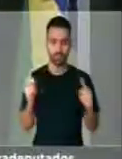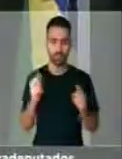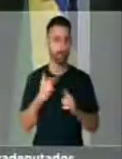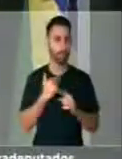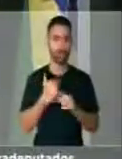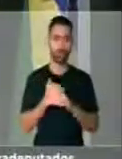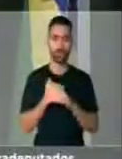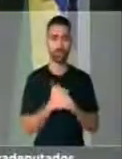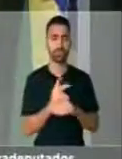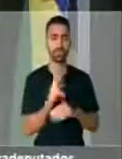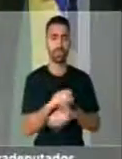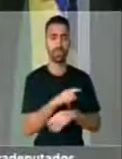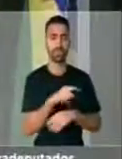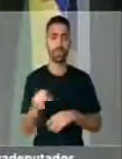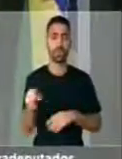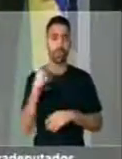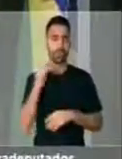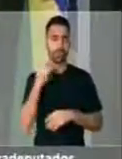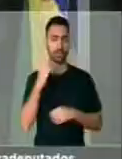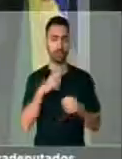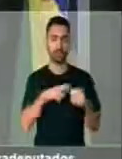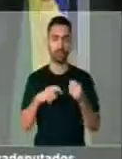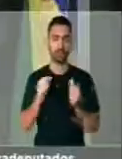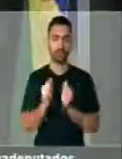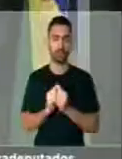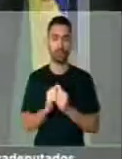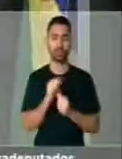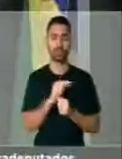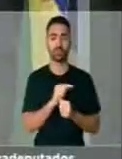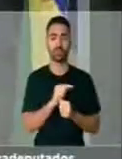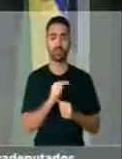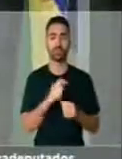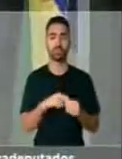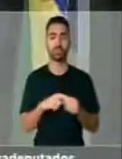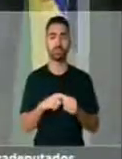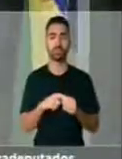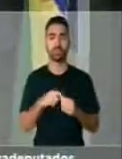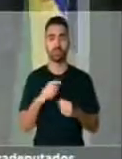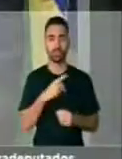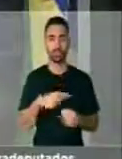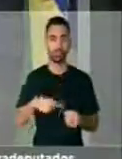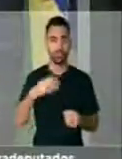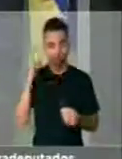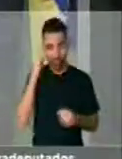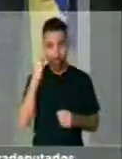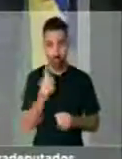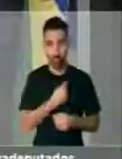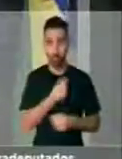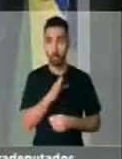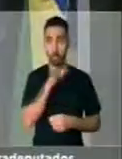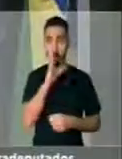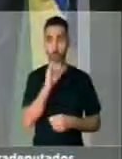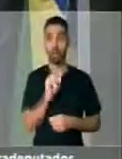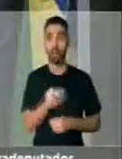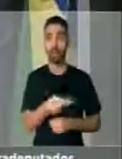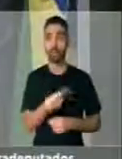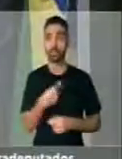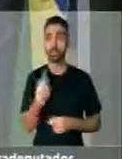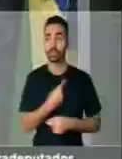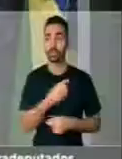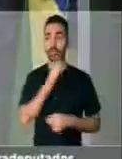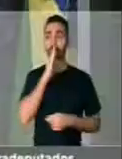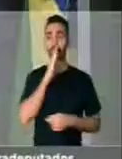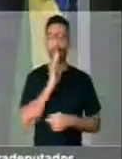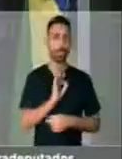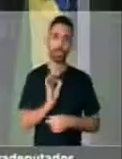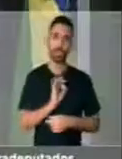deputados dos partidos que faziam parte da base do governo da presidente Dilma, e ficar calado com o que está acontecendo.